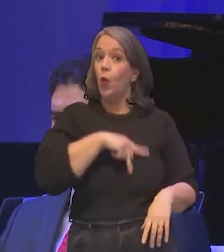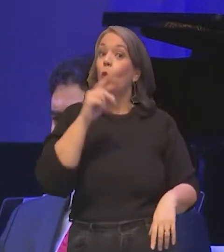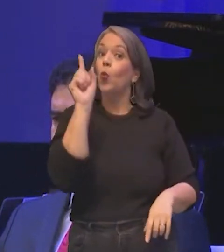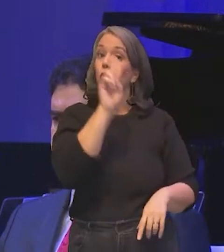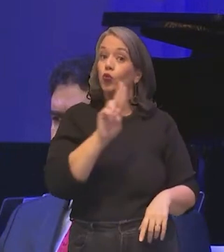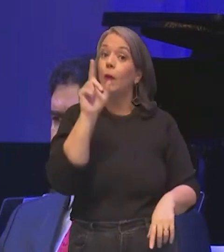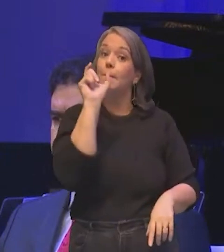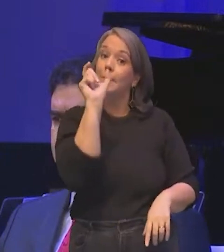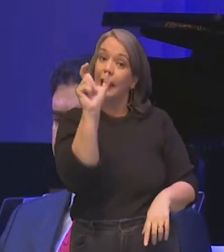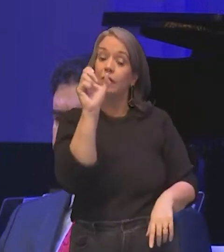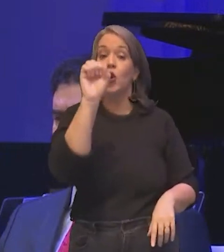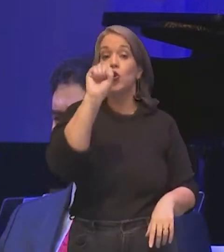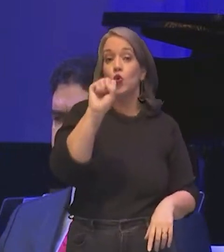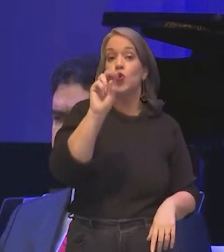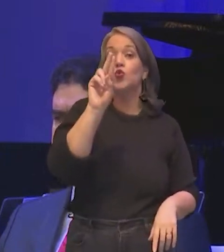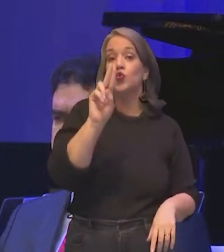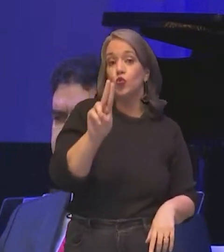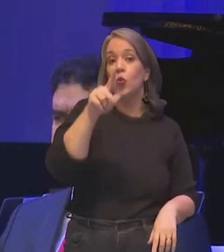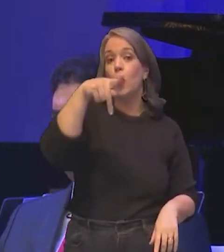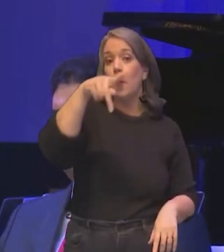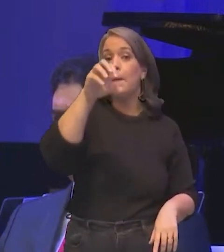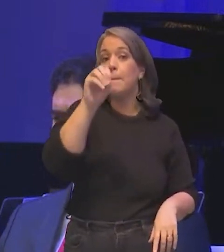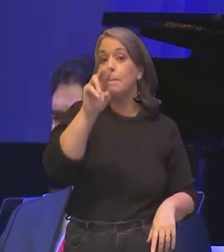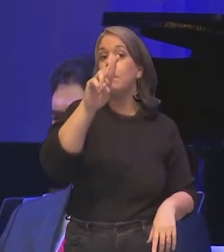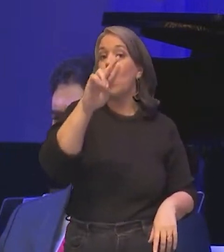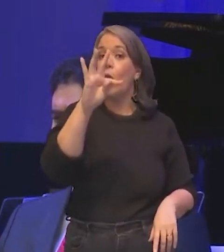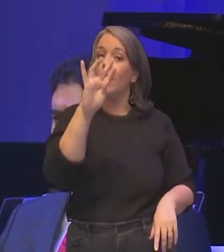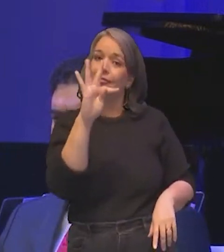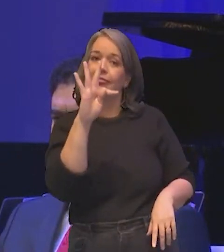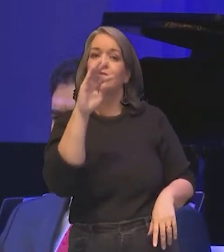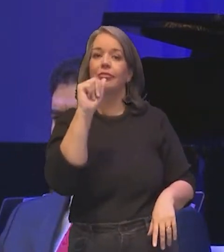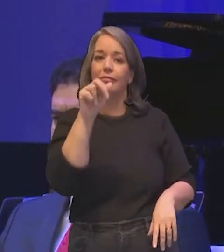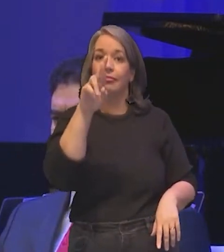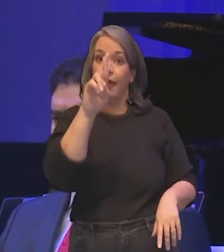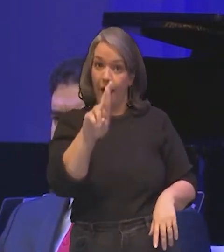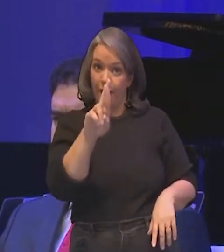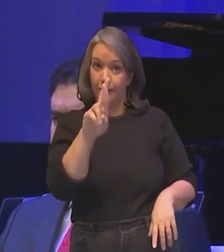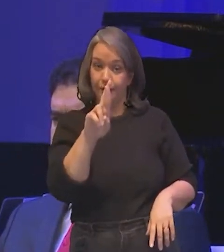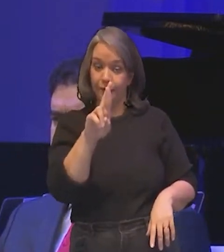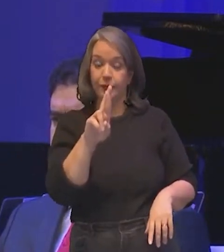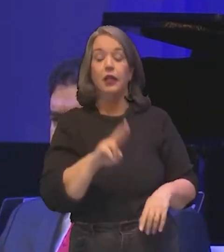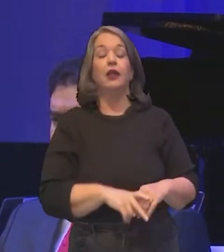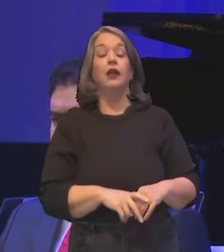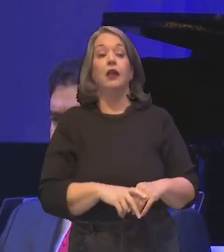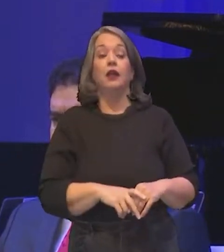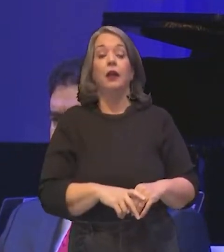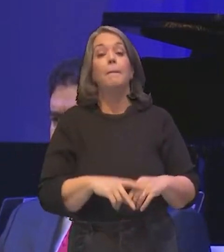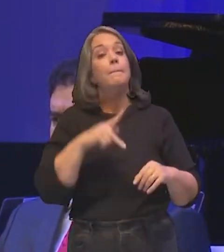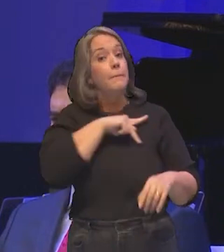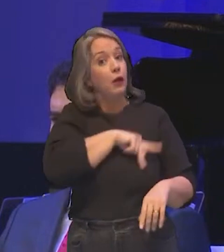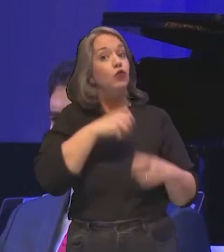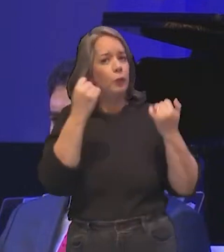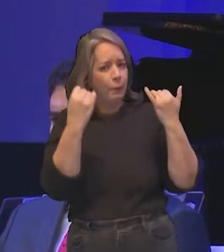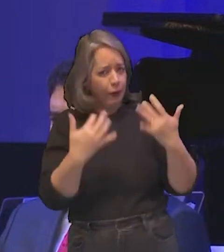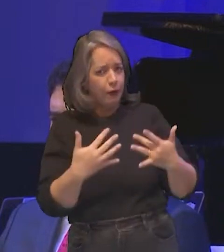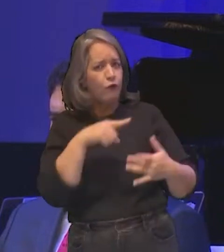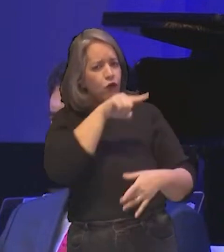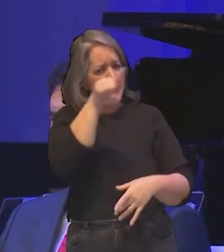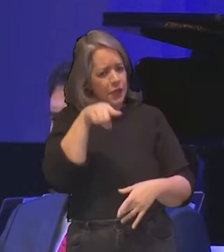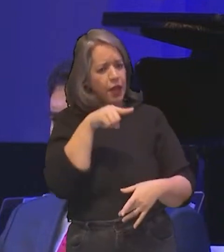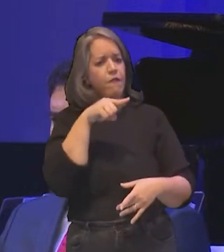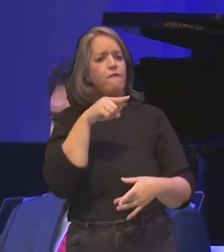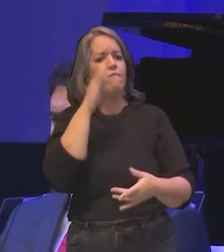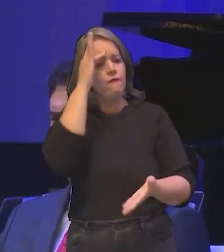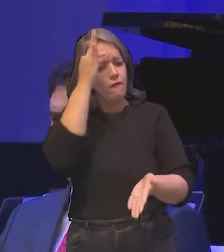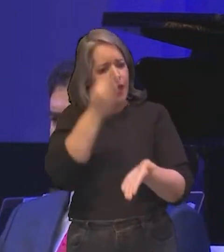que nós que somos fortes na fé, devemos segurar, abraçar,